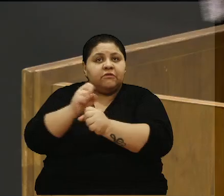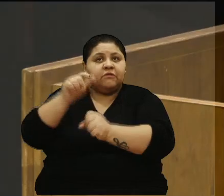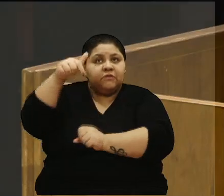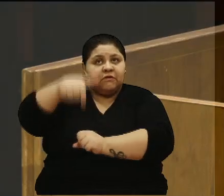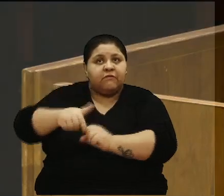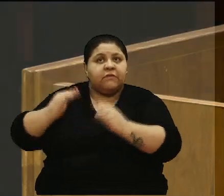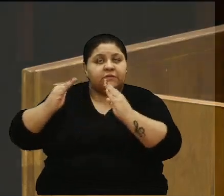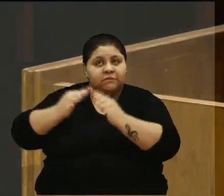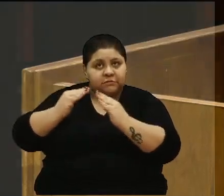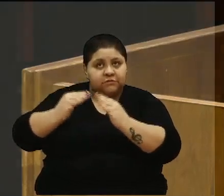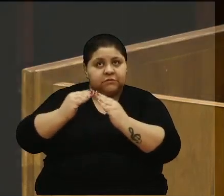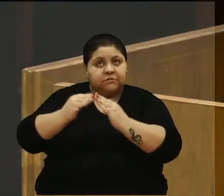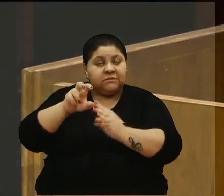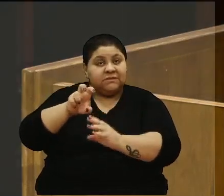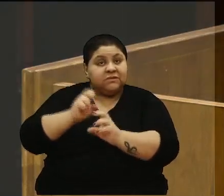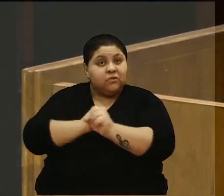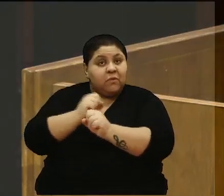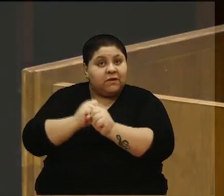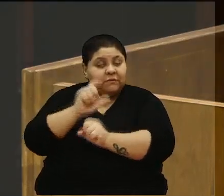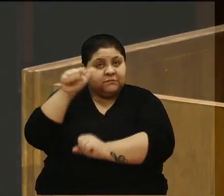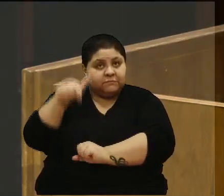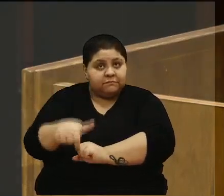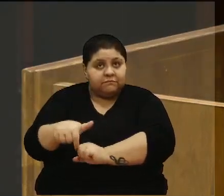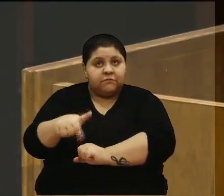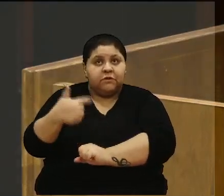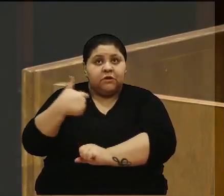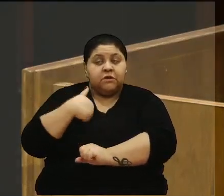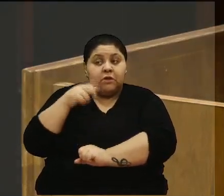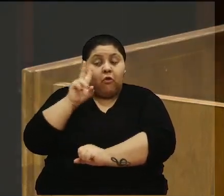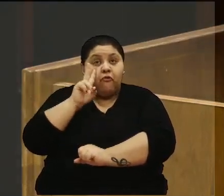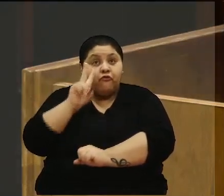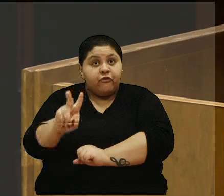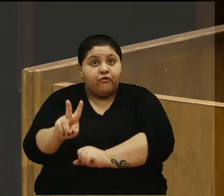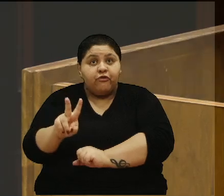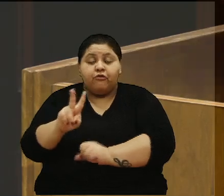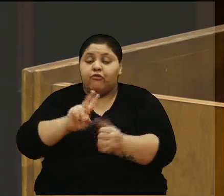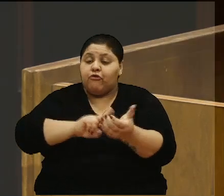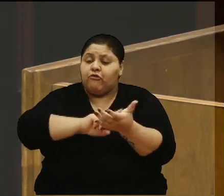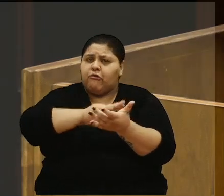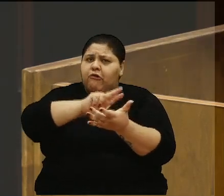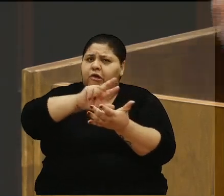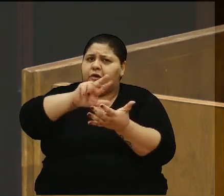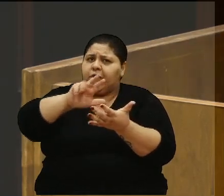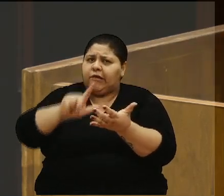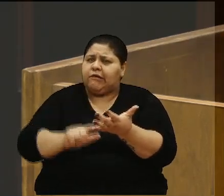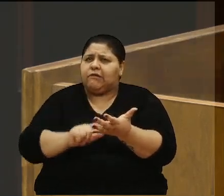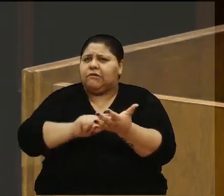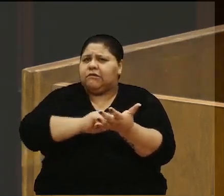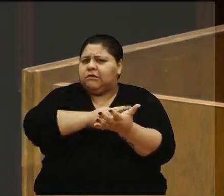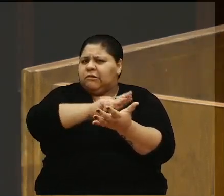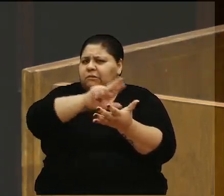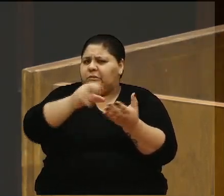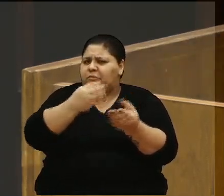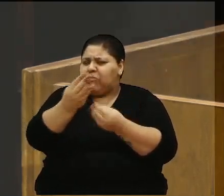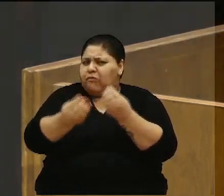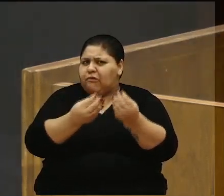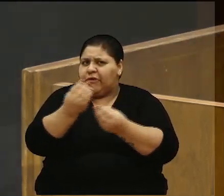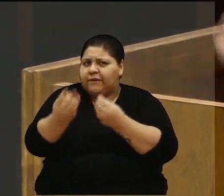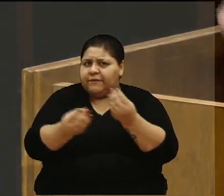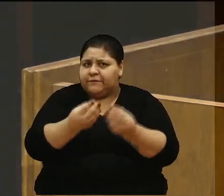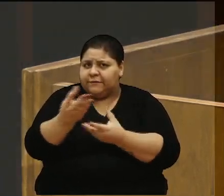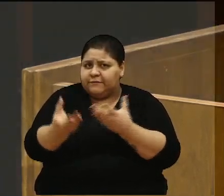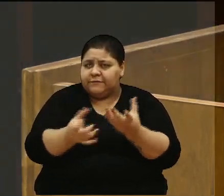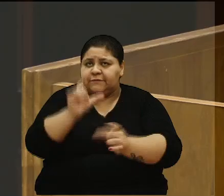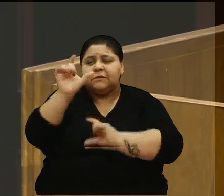nessa casa. 5 anos. E eu vi várias e várias, dezenas e dezenas